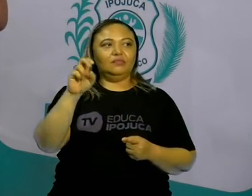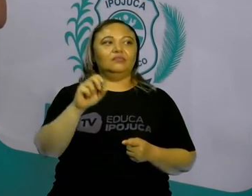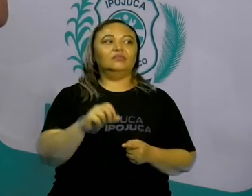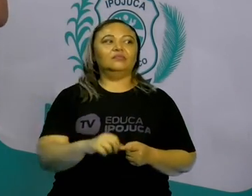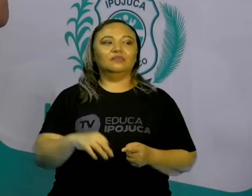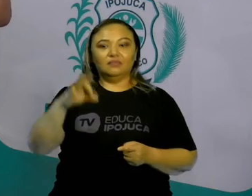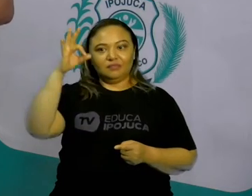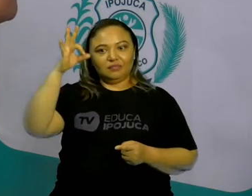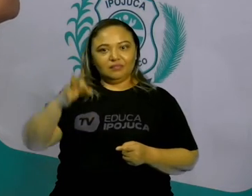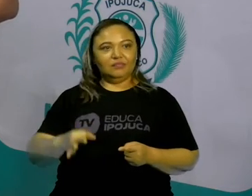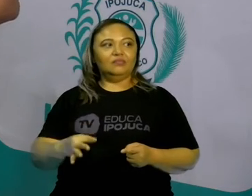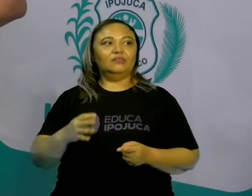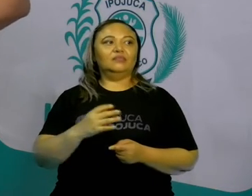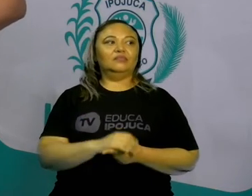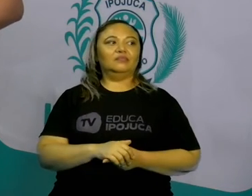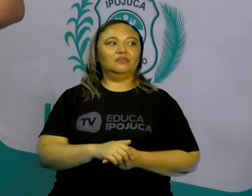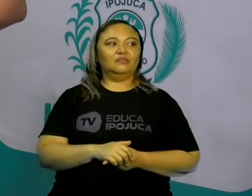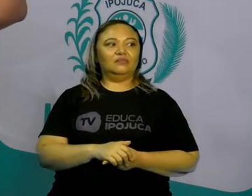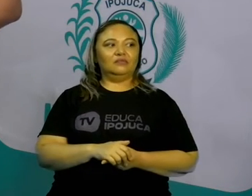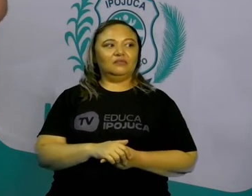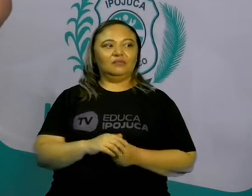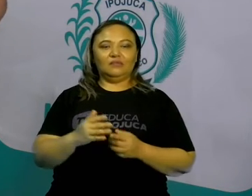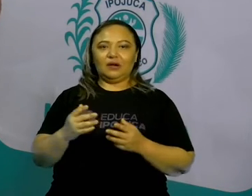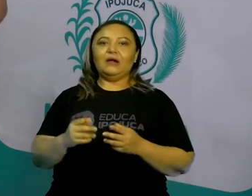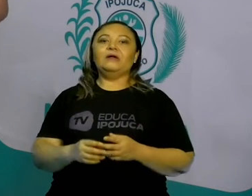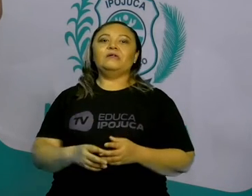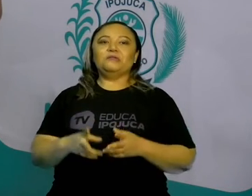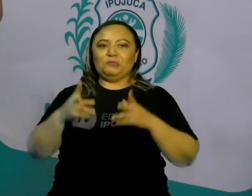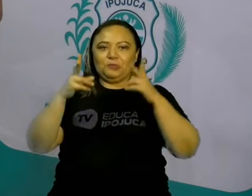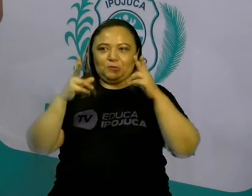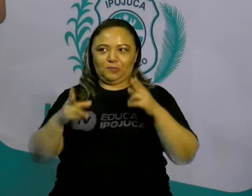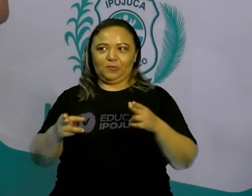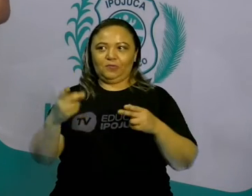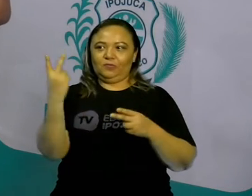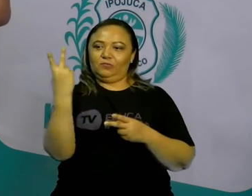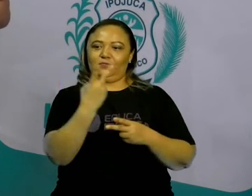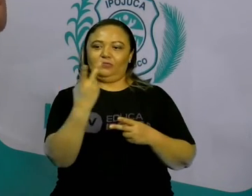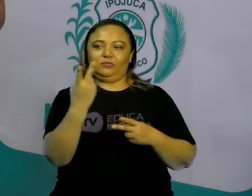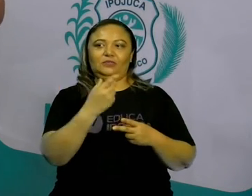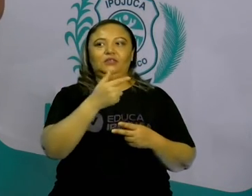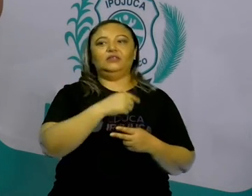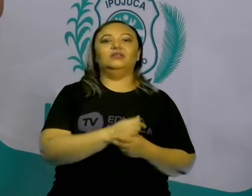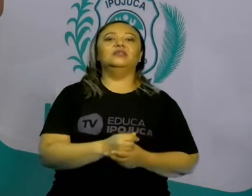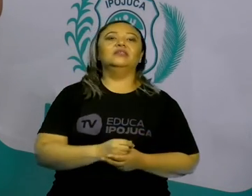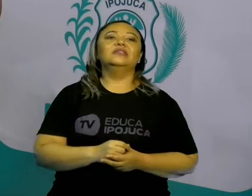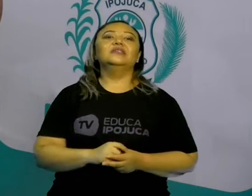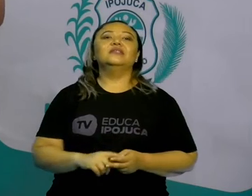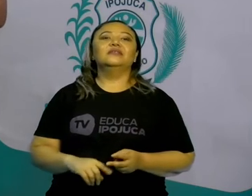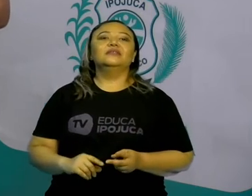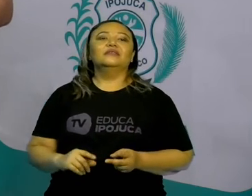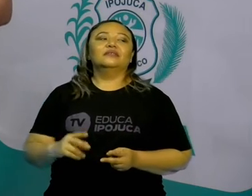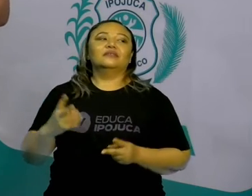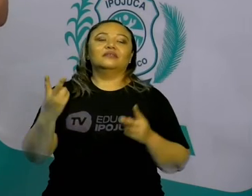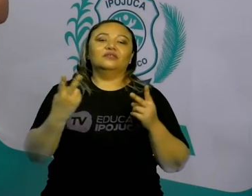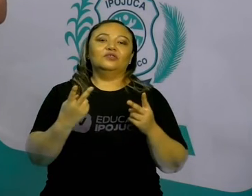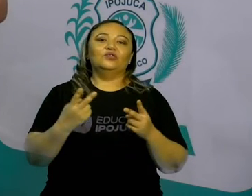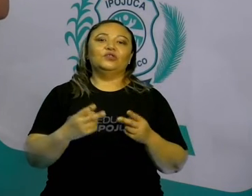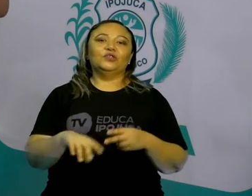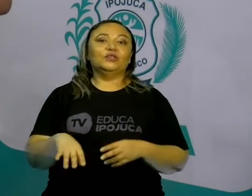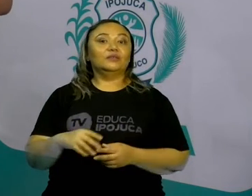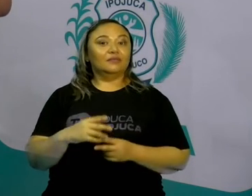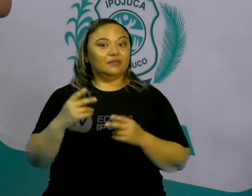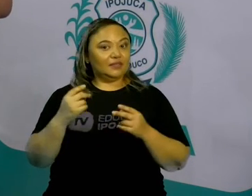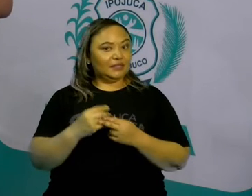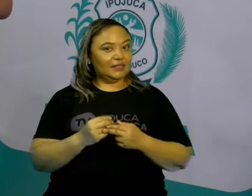também acertou agora bem para roleta vai ter que de se ver esse negócio Ou deixar para o meu decidir